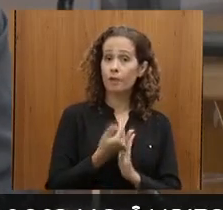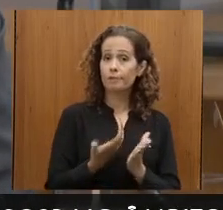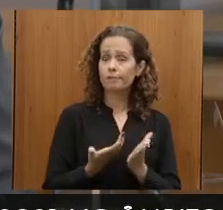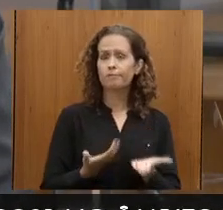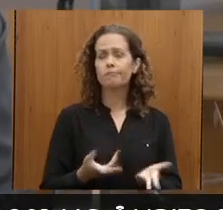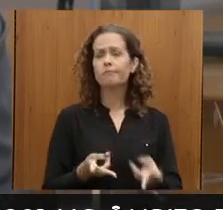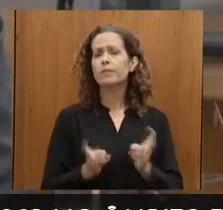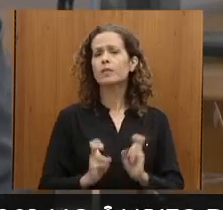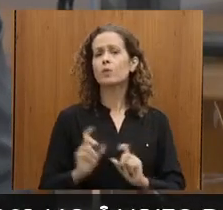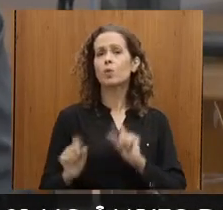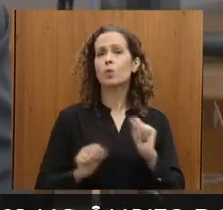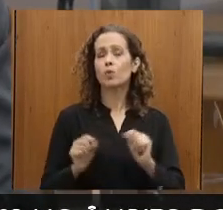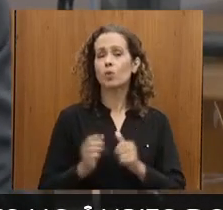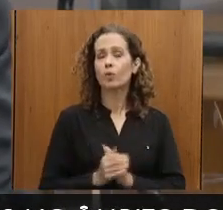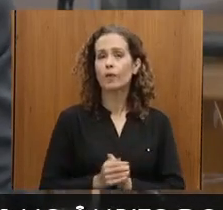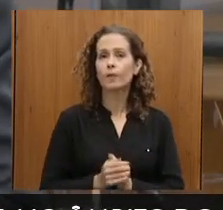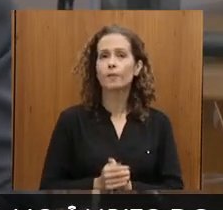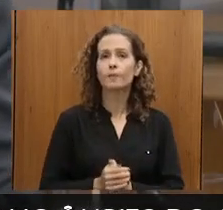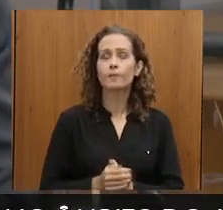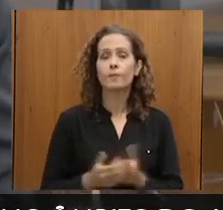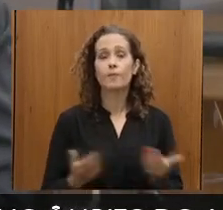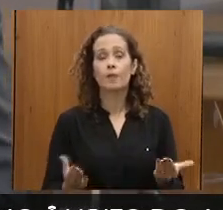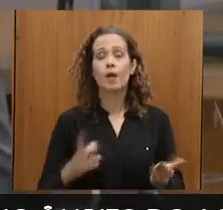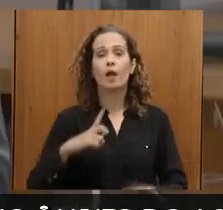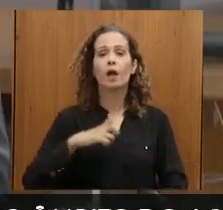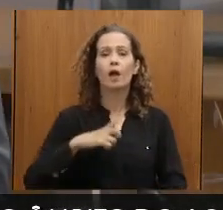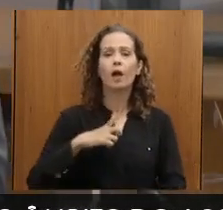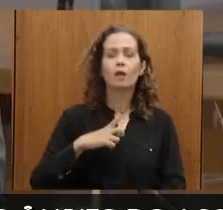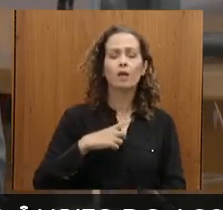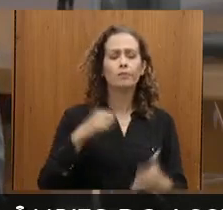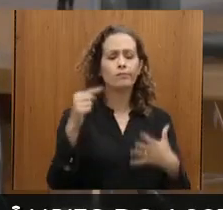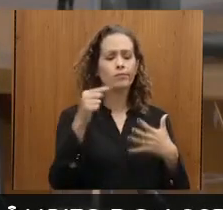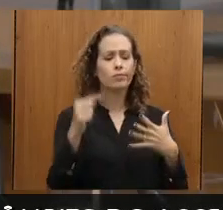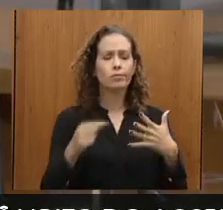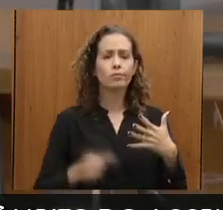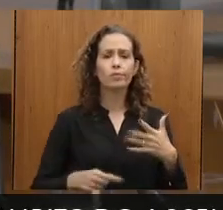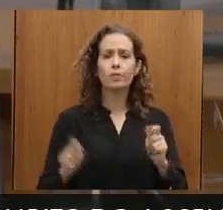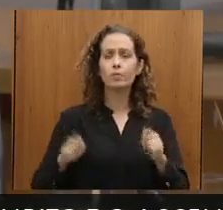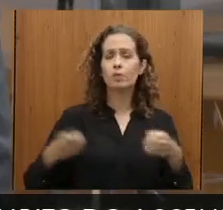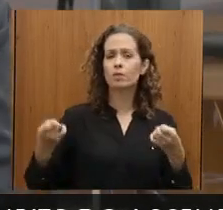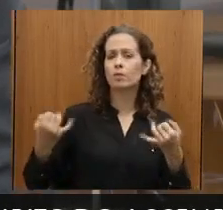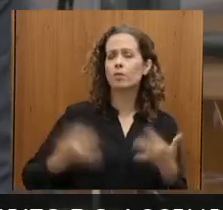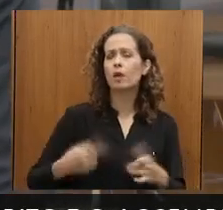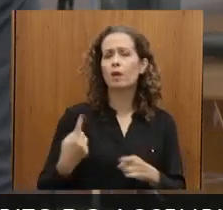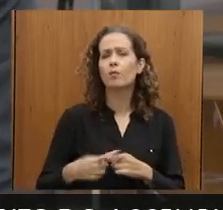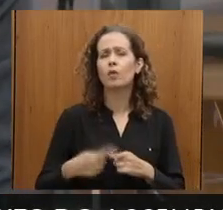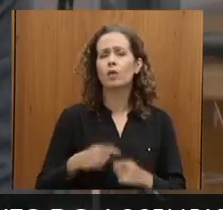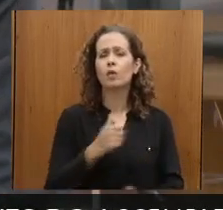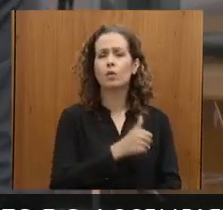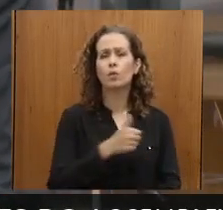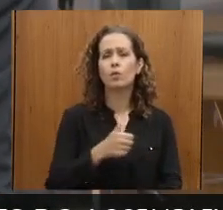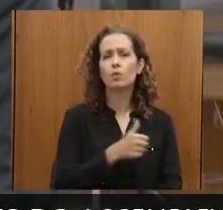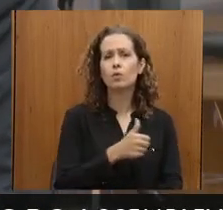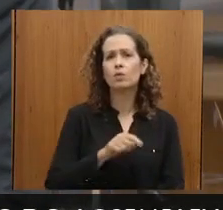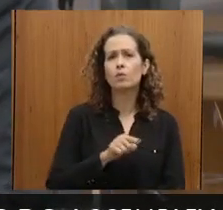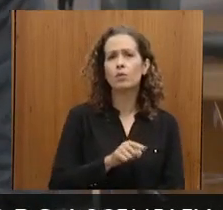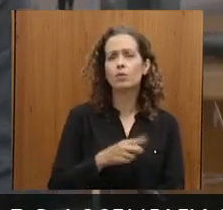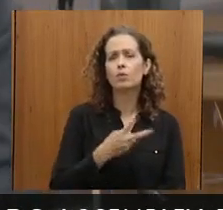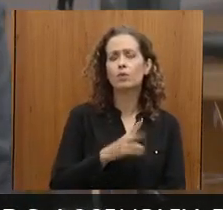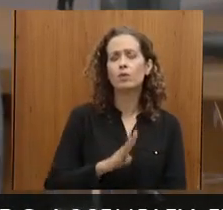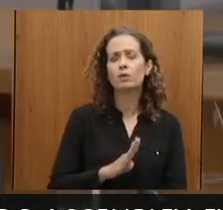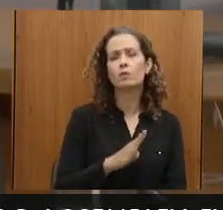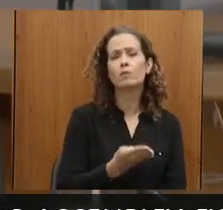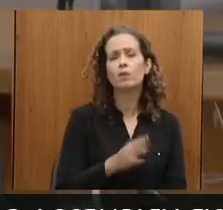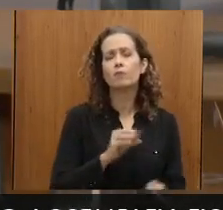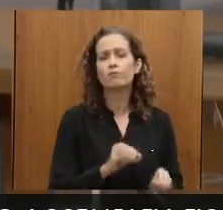vejo o seguinte, olha, aí você tem um monte de elemento que pode justificar por que você sai de 11,2 bi